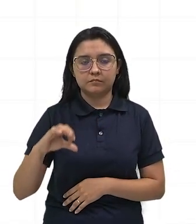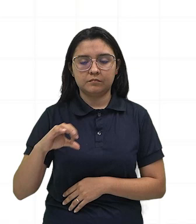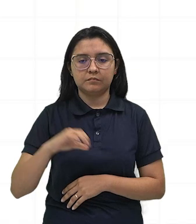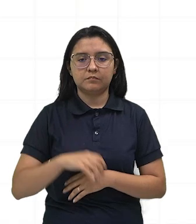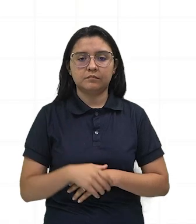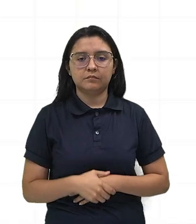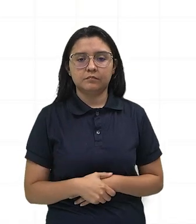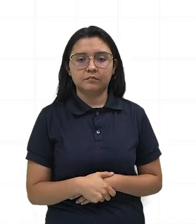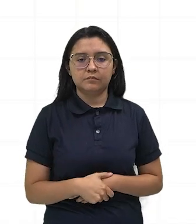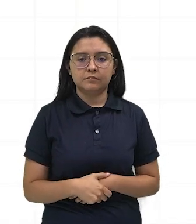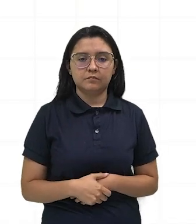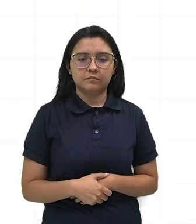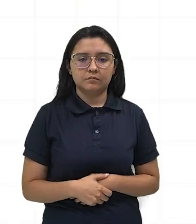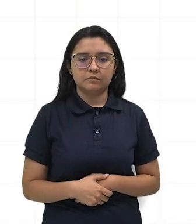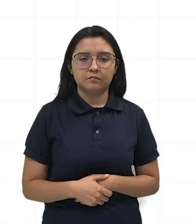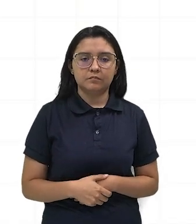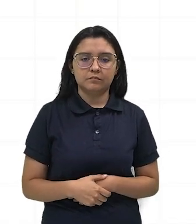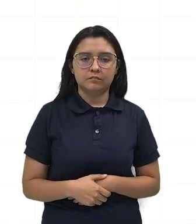9.